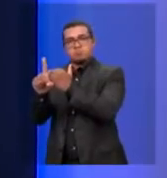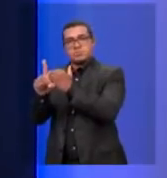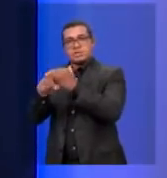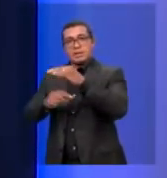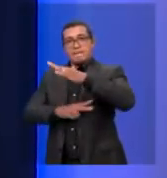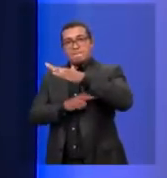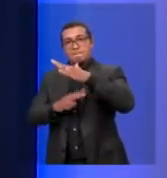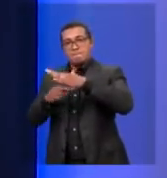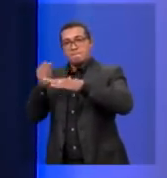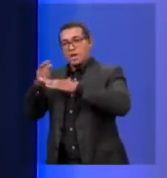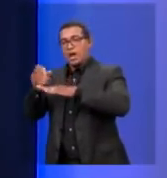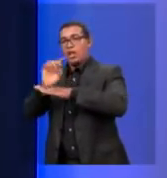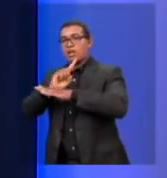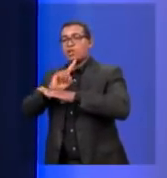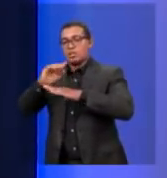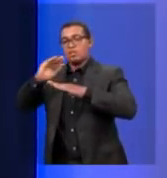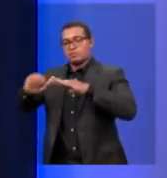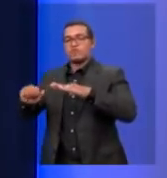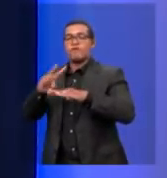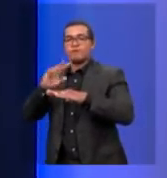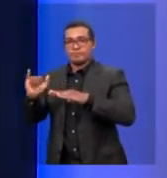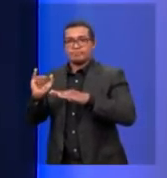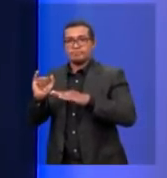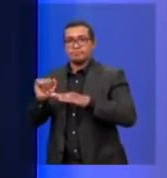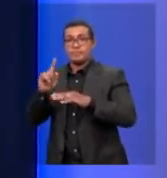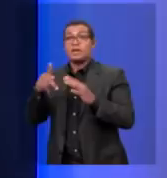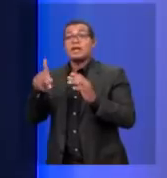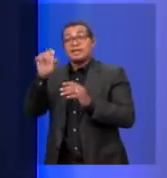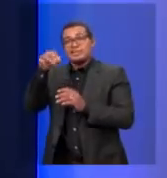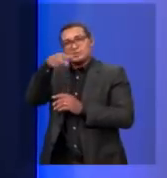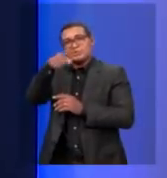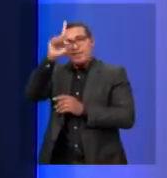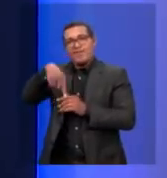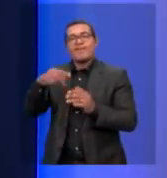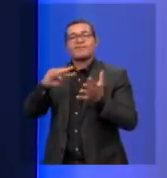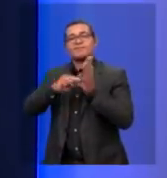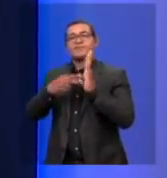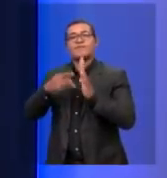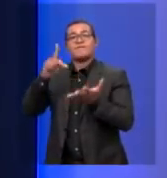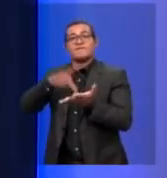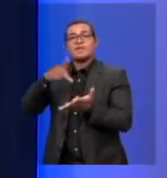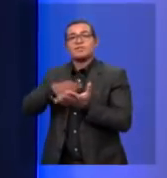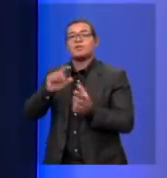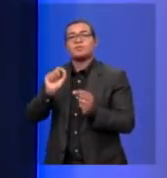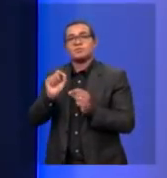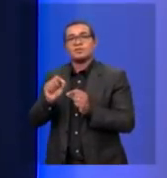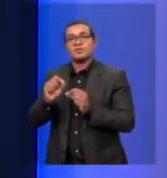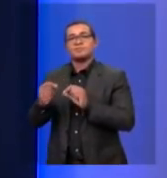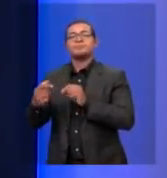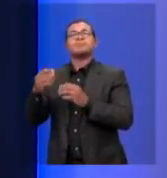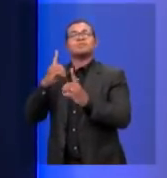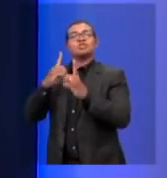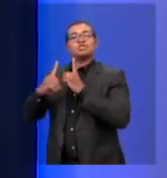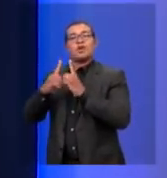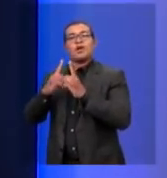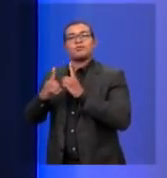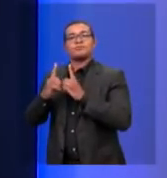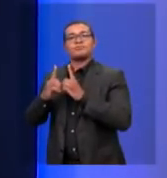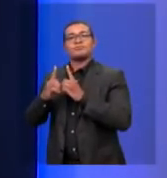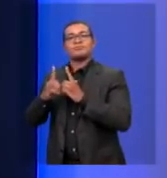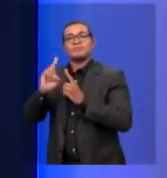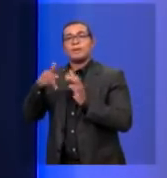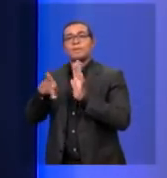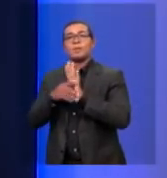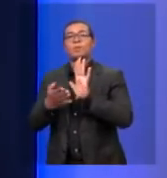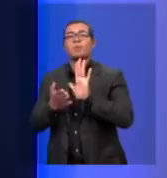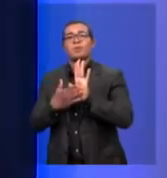pedágio esse é um dos pontos isso que é uma marca de um diálogo que quer a participação popular propor um plebiscito e não simplesmente